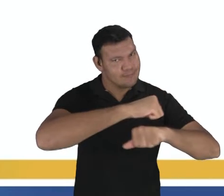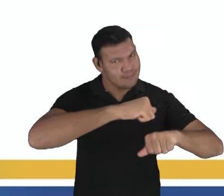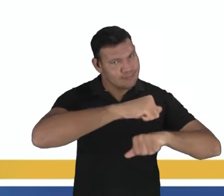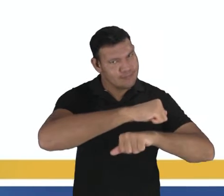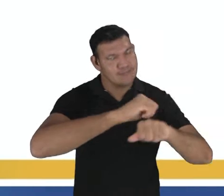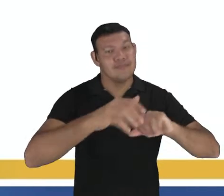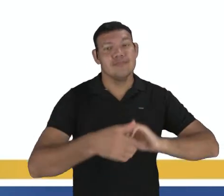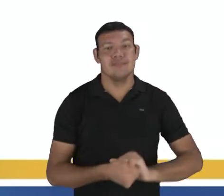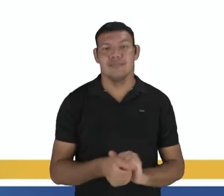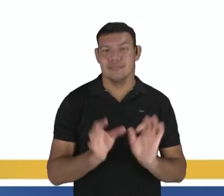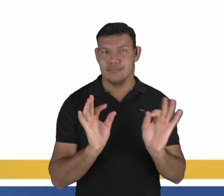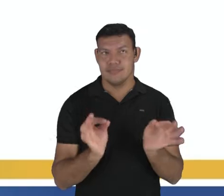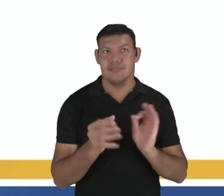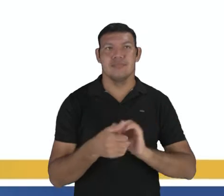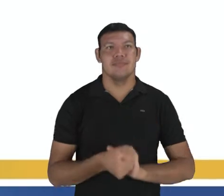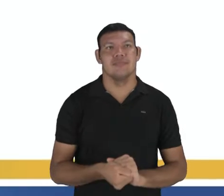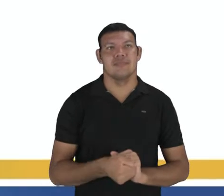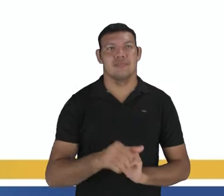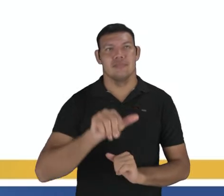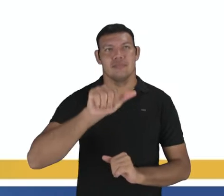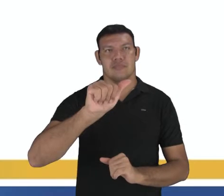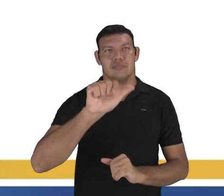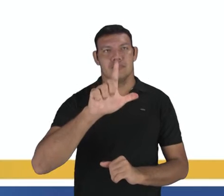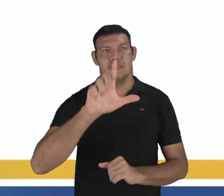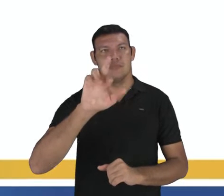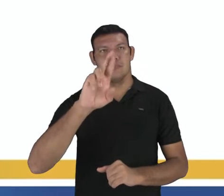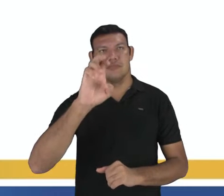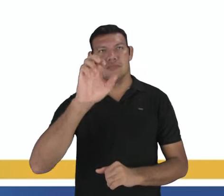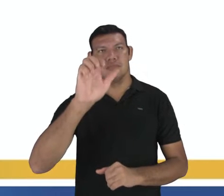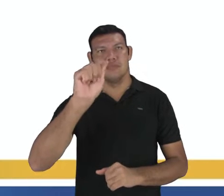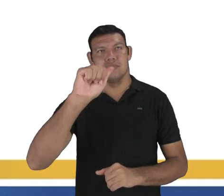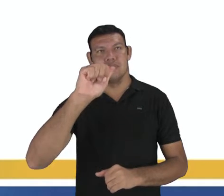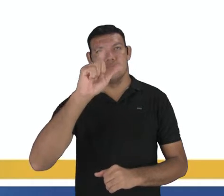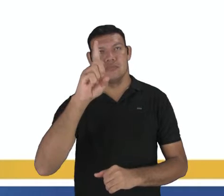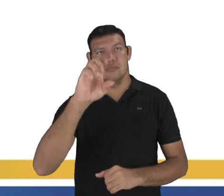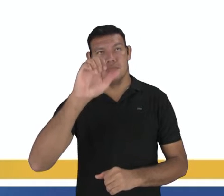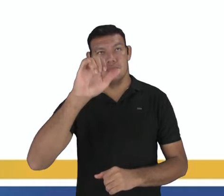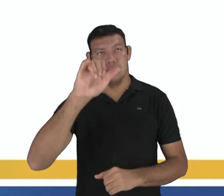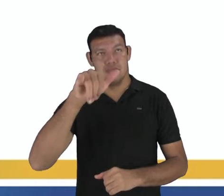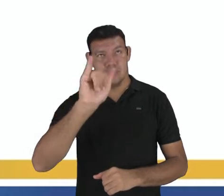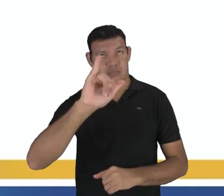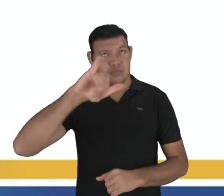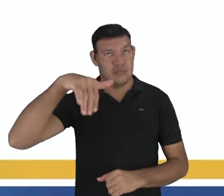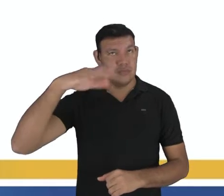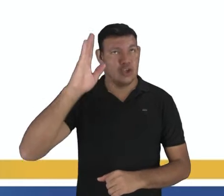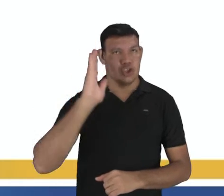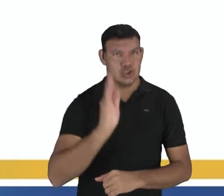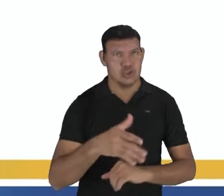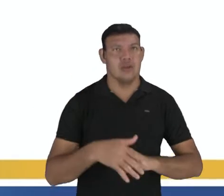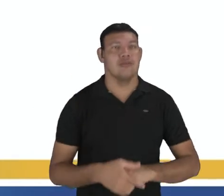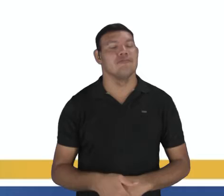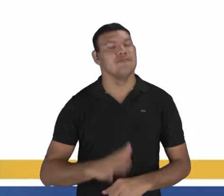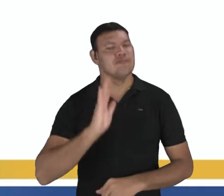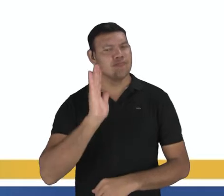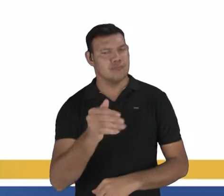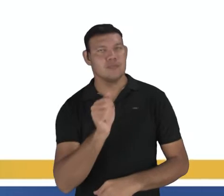aí, certo? O already, que quer dizer já, yet, já ou ainda,